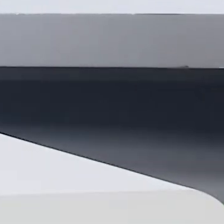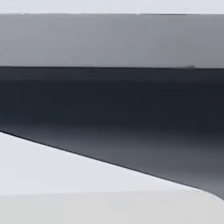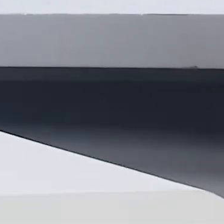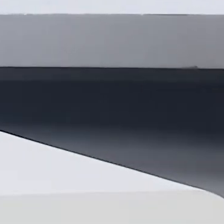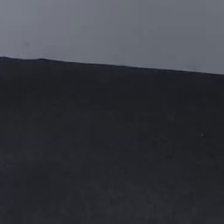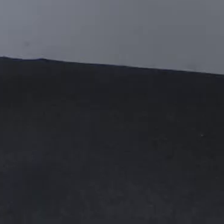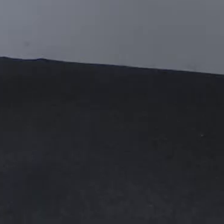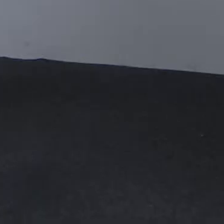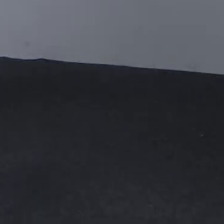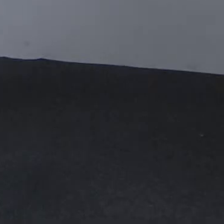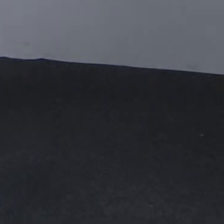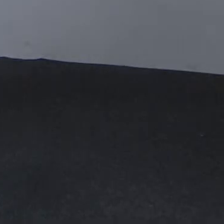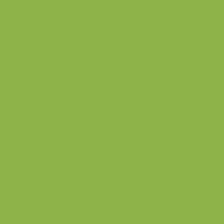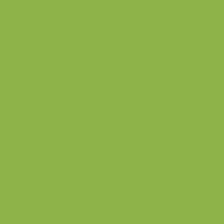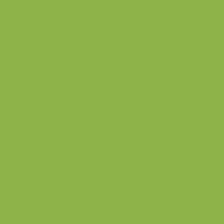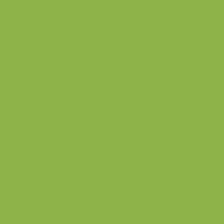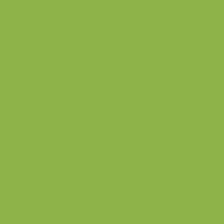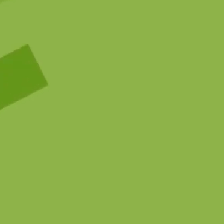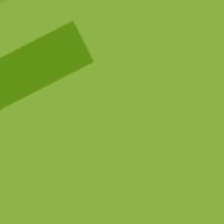de janeiro de 2023.